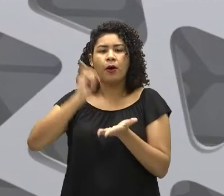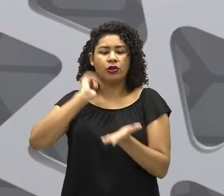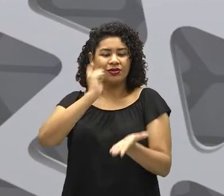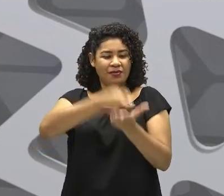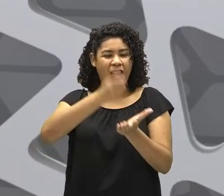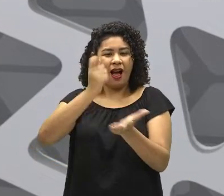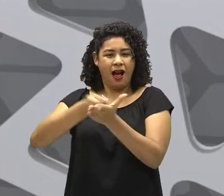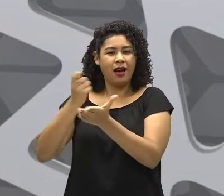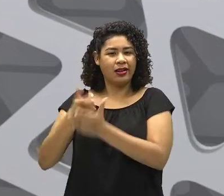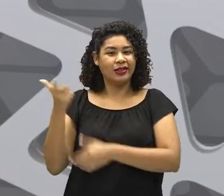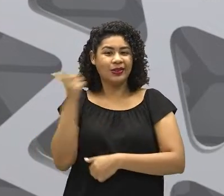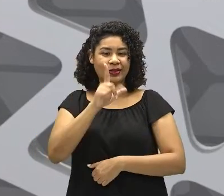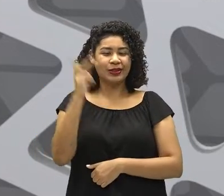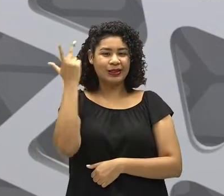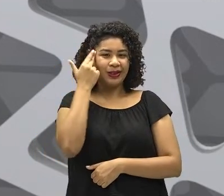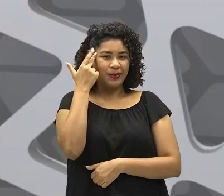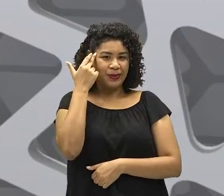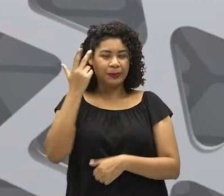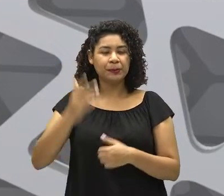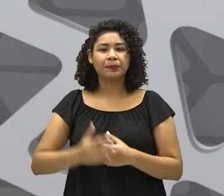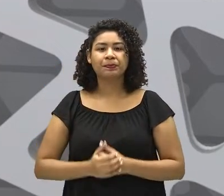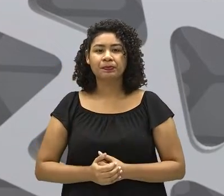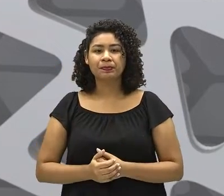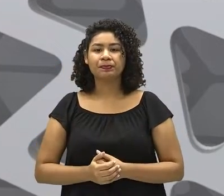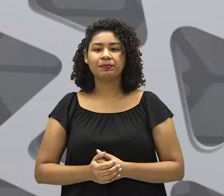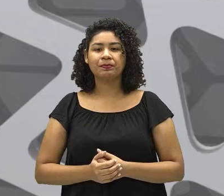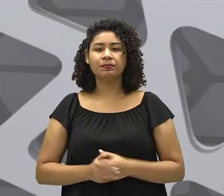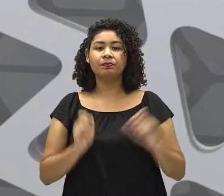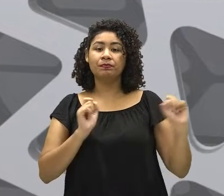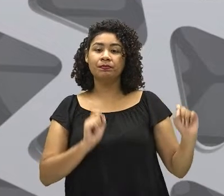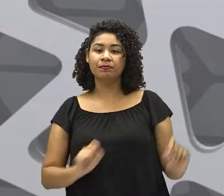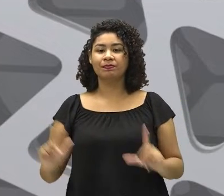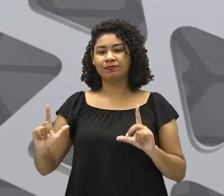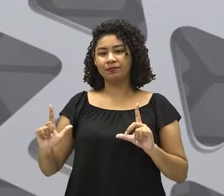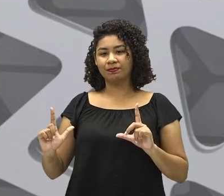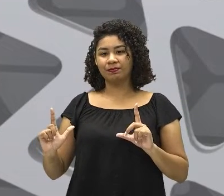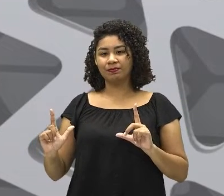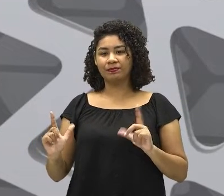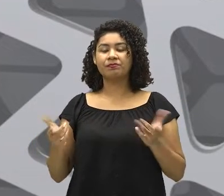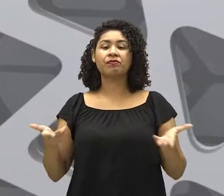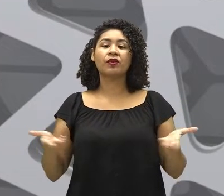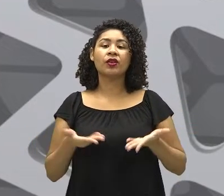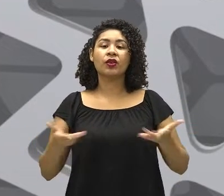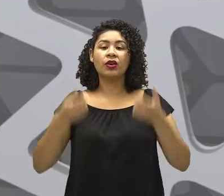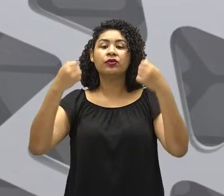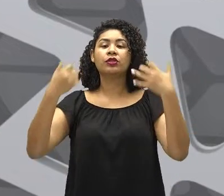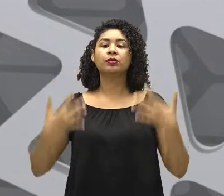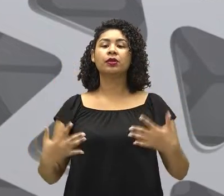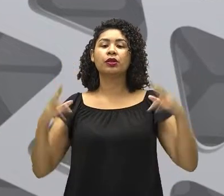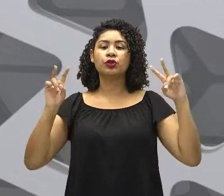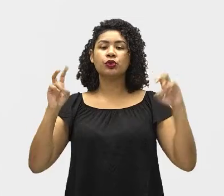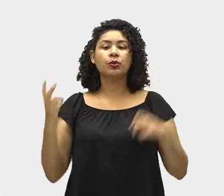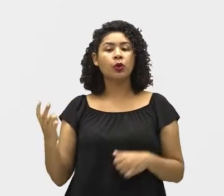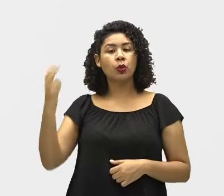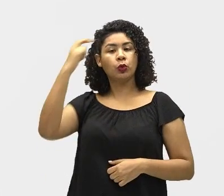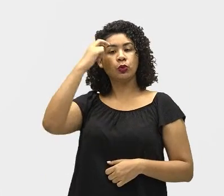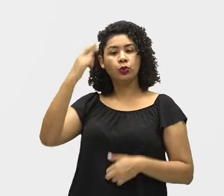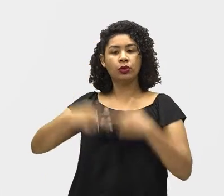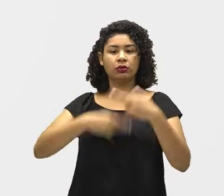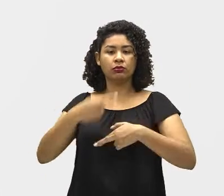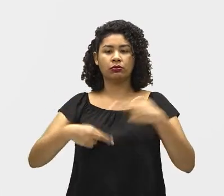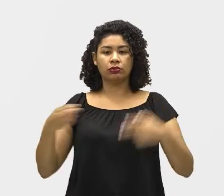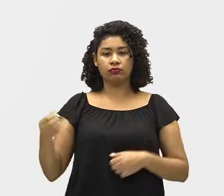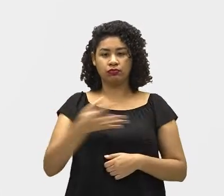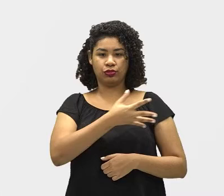alguma forma, ok? Então, vamos passar a falar um pouco também sobre a questão da cultura renascentista. A